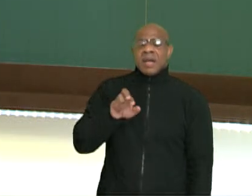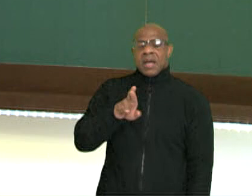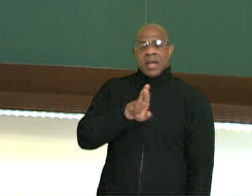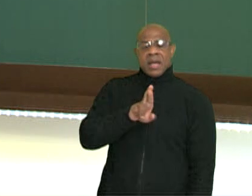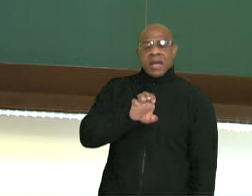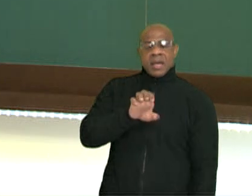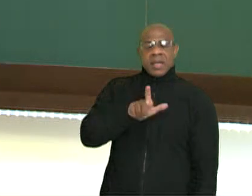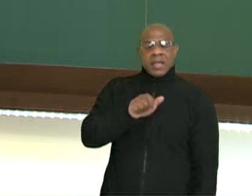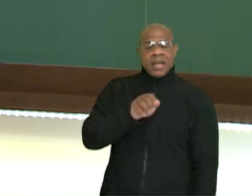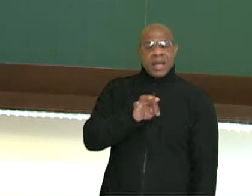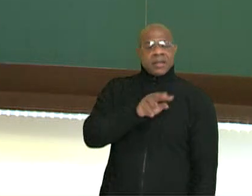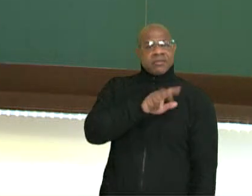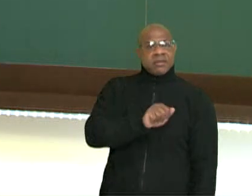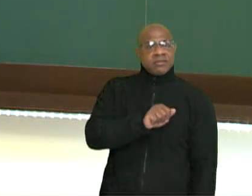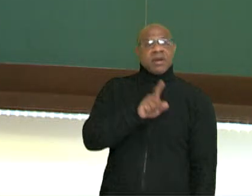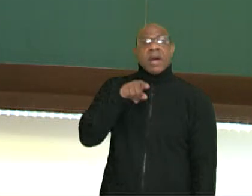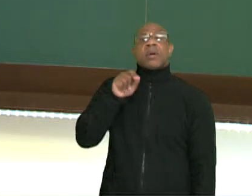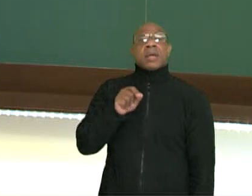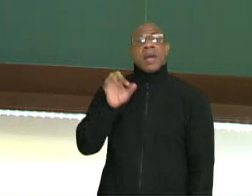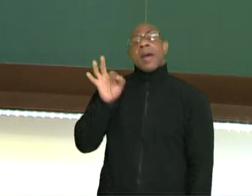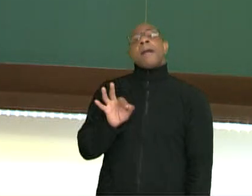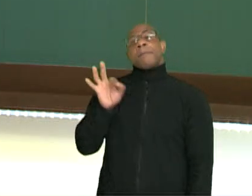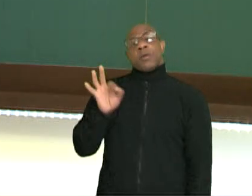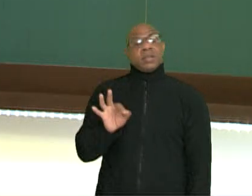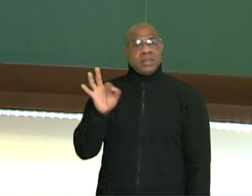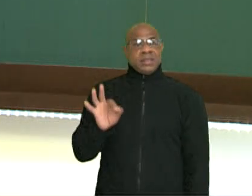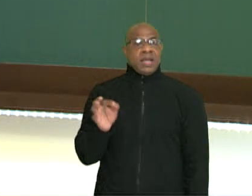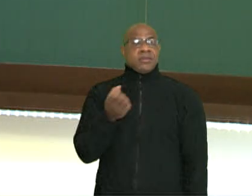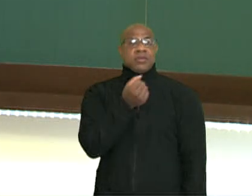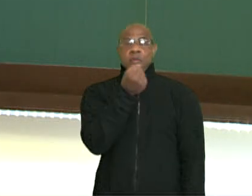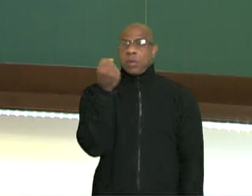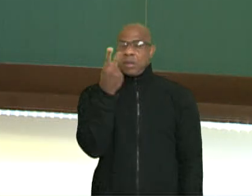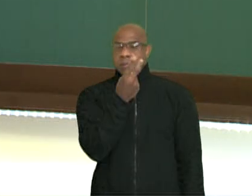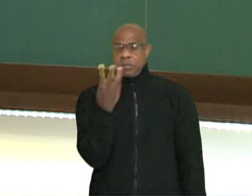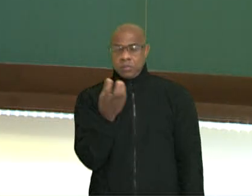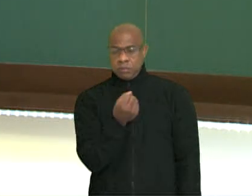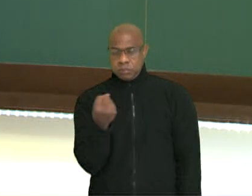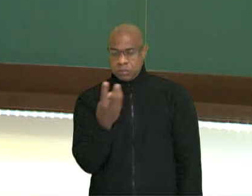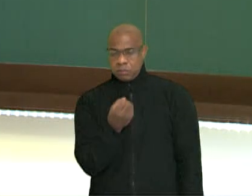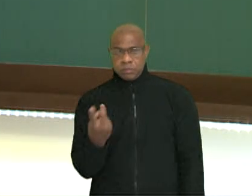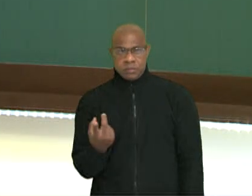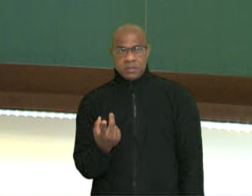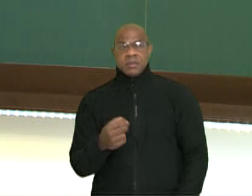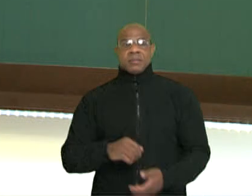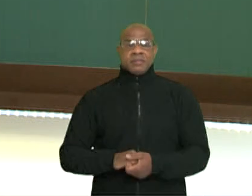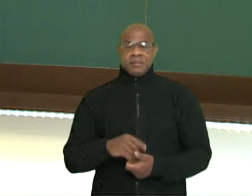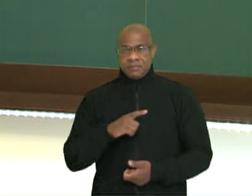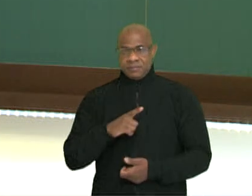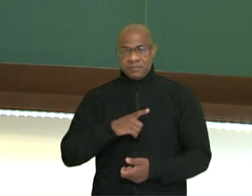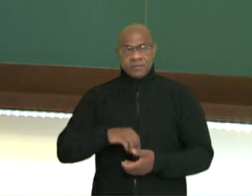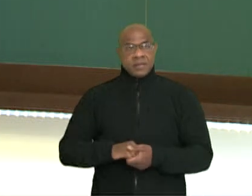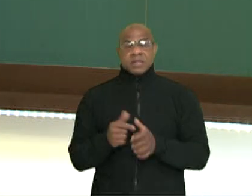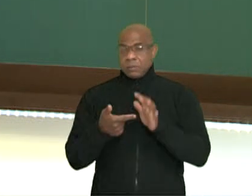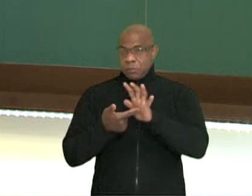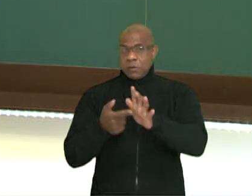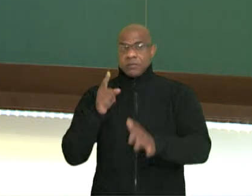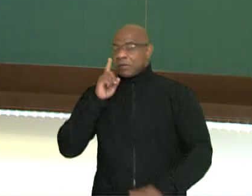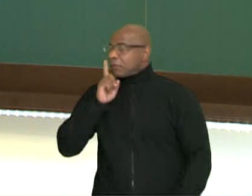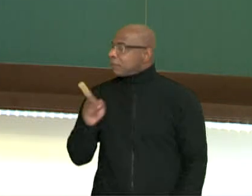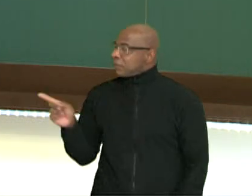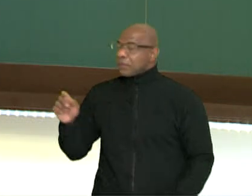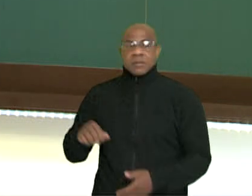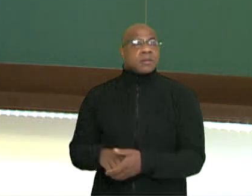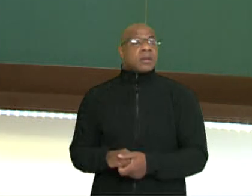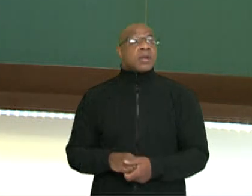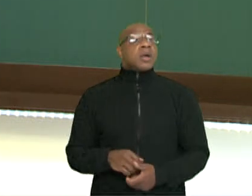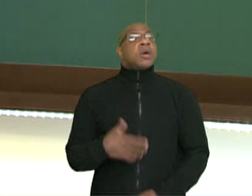Então, ó, é a porcentagem da frequência que cada elemento é de cada elemento no intervalo ou na amostra. Então, assim, qual